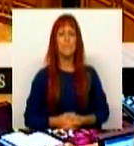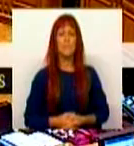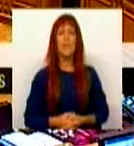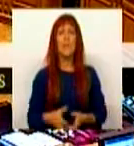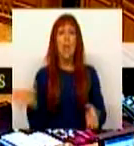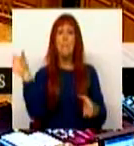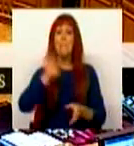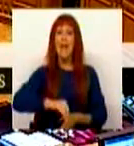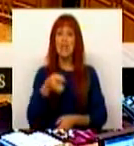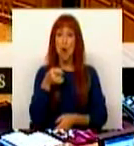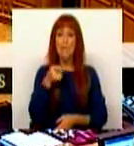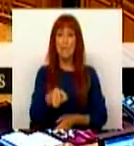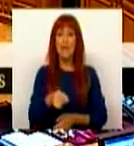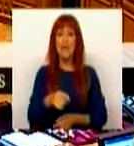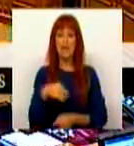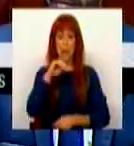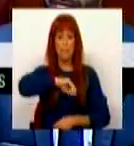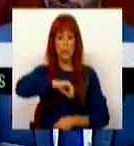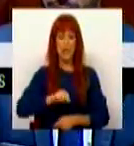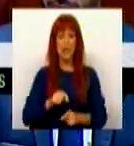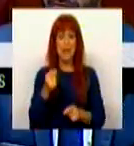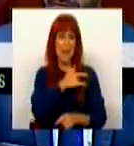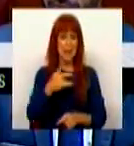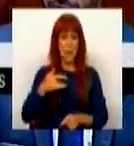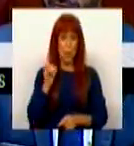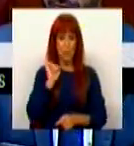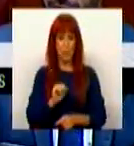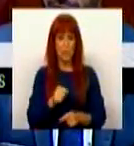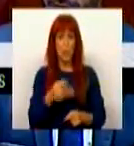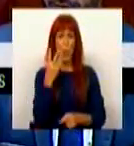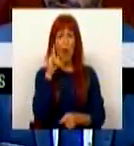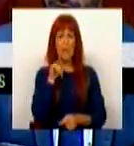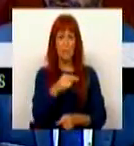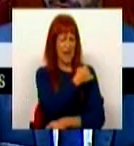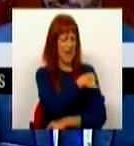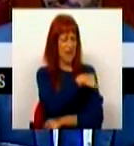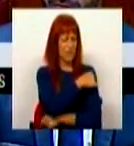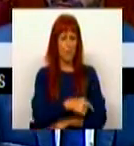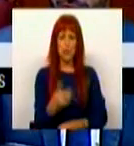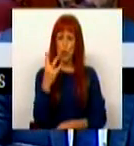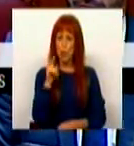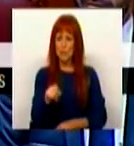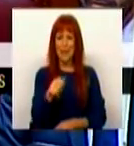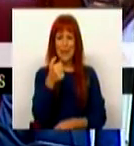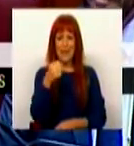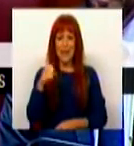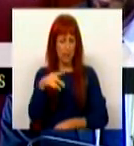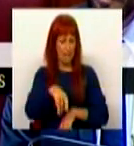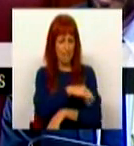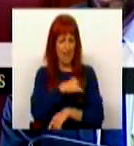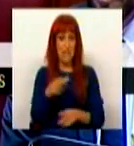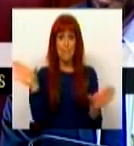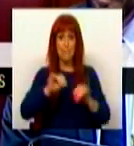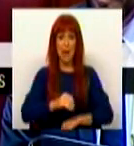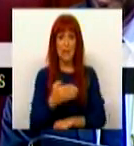São mais 9 mil profissionais na saúde, 4 mil enfermeiros, 2.500 médicos,